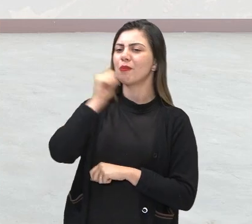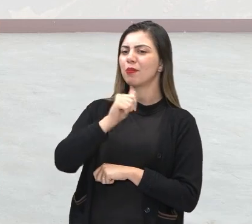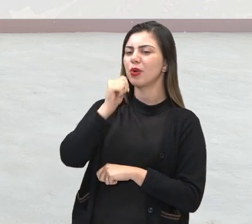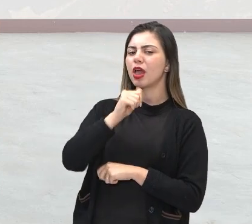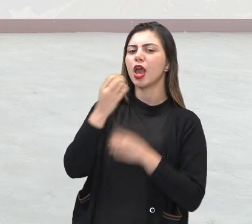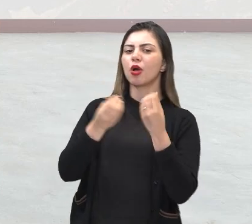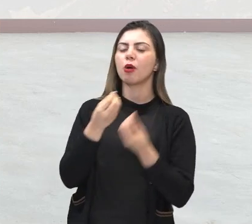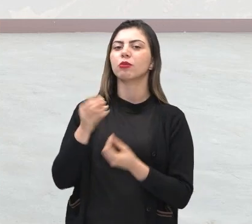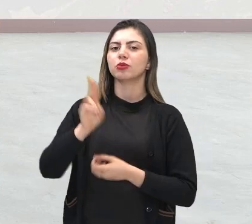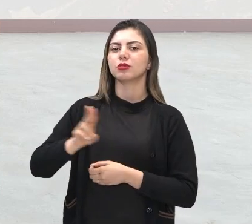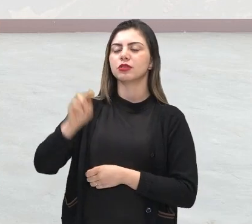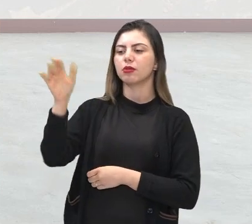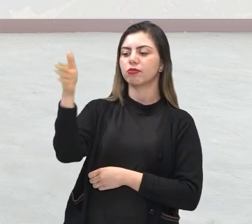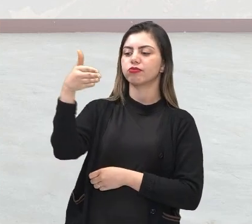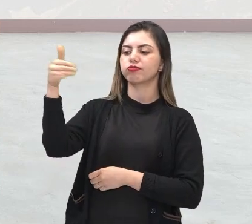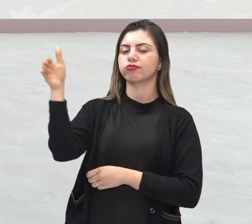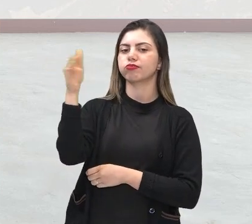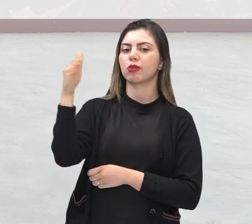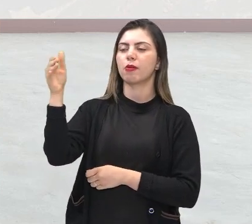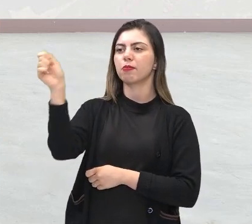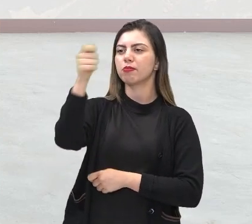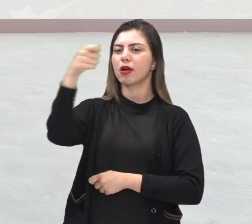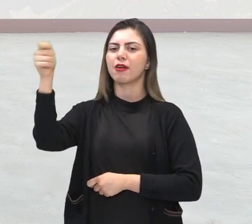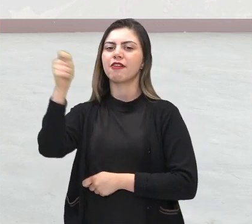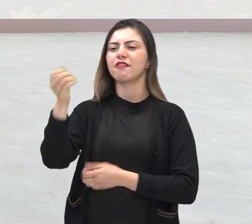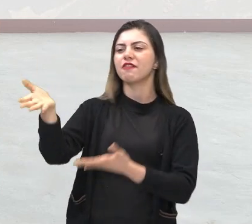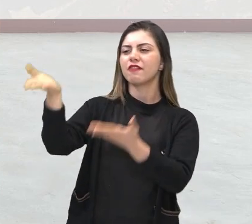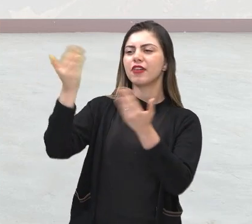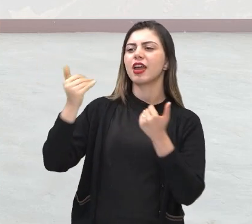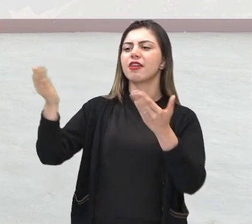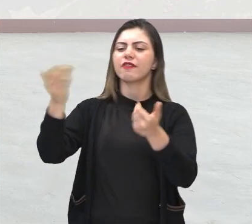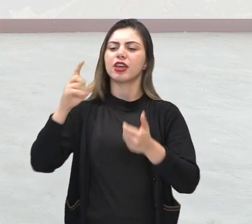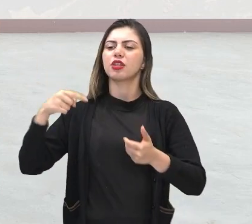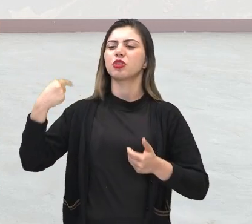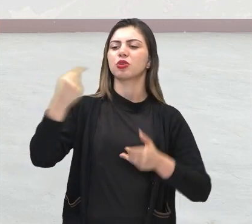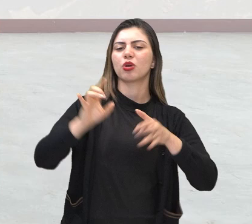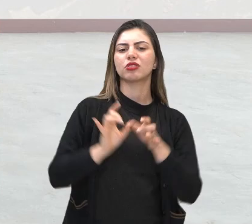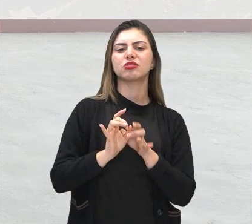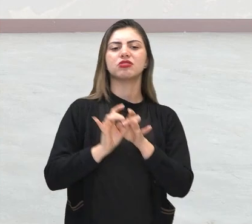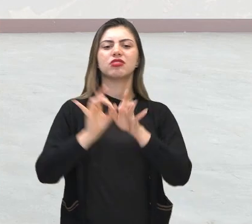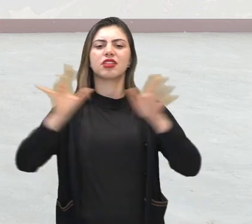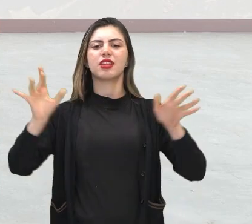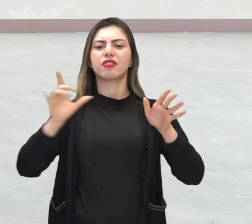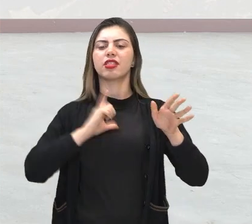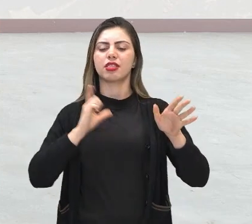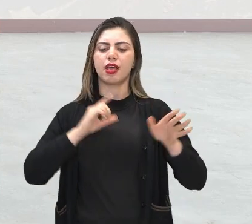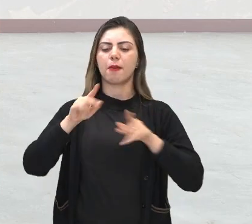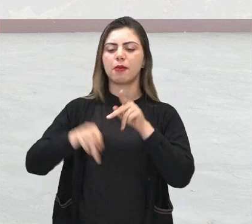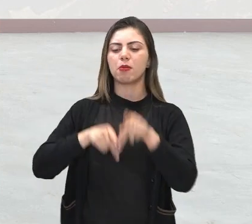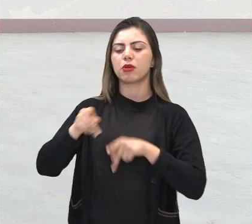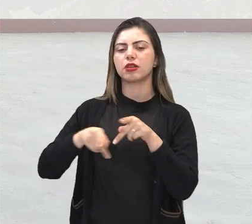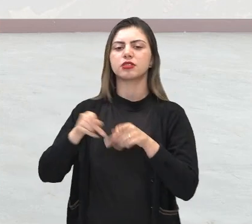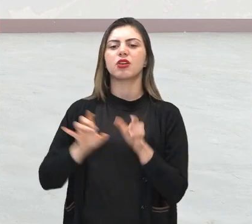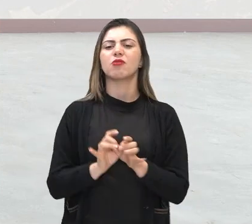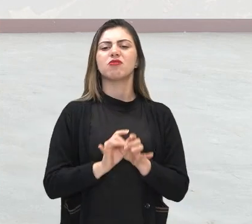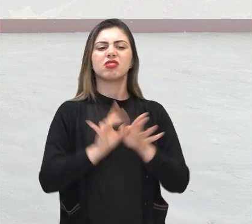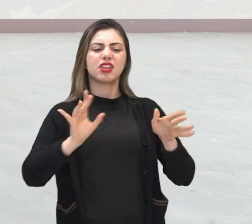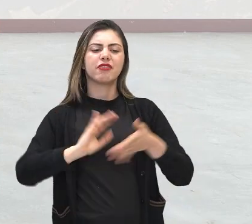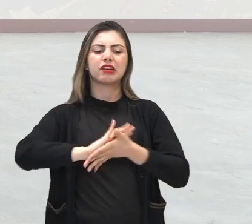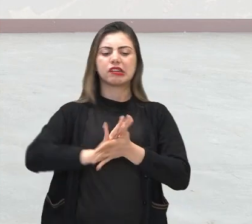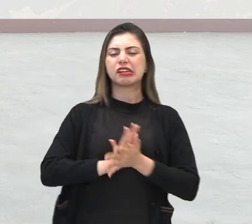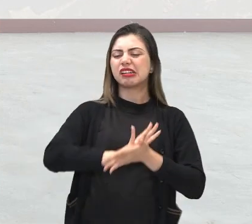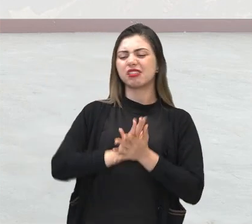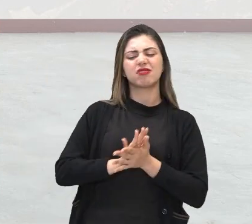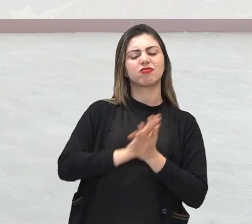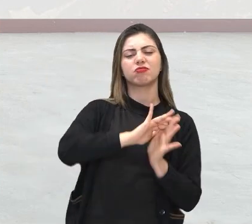empunhando a bandeira da França venham vamos comigo não a liberdade guiando o povo para se libertar da opressão a